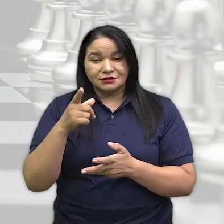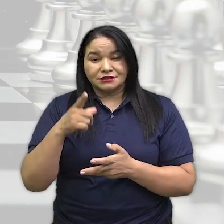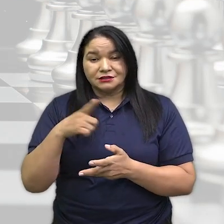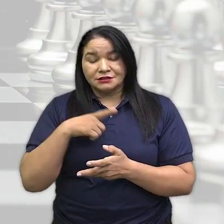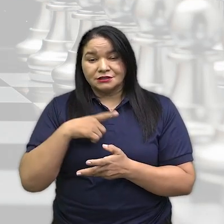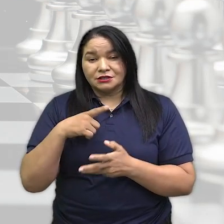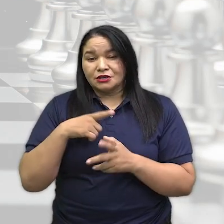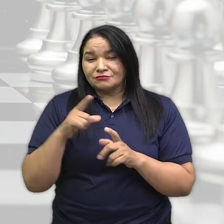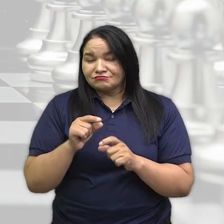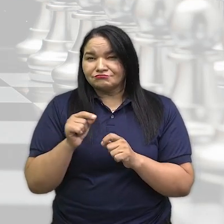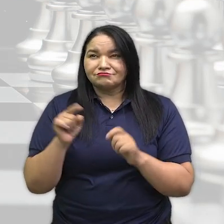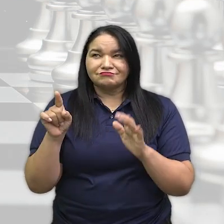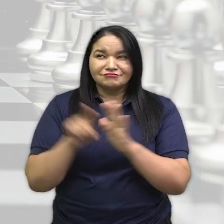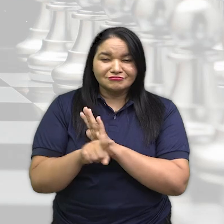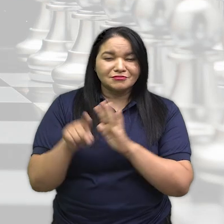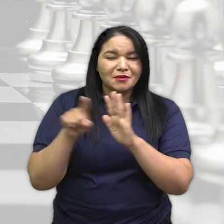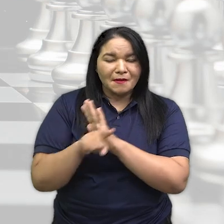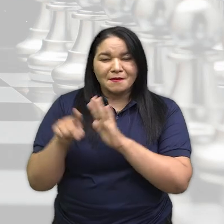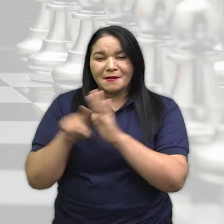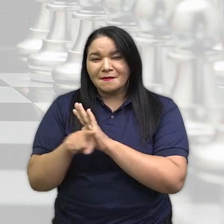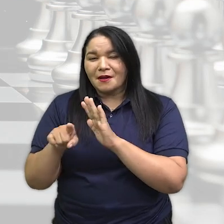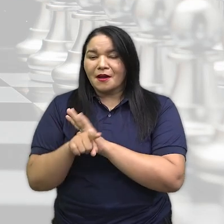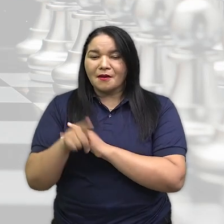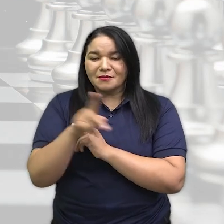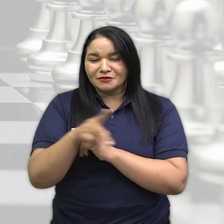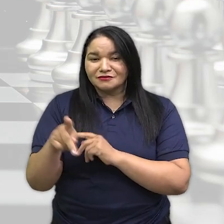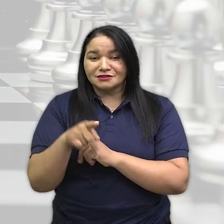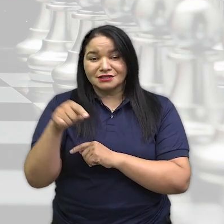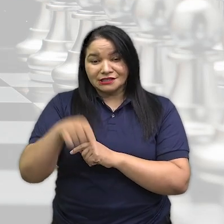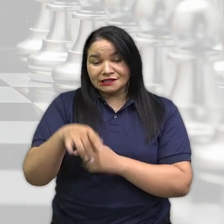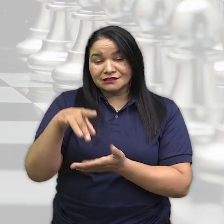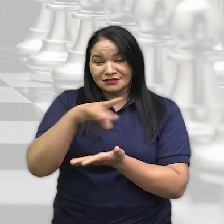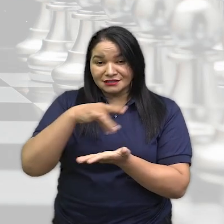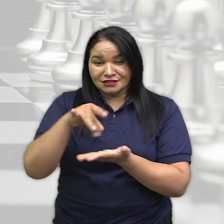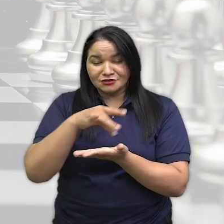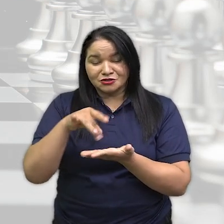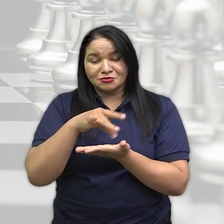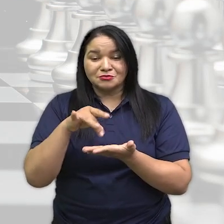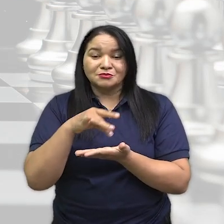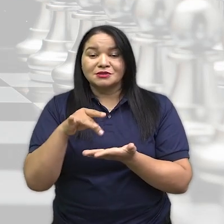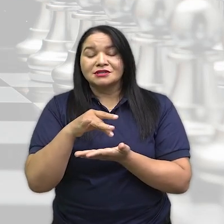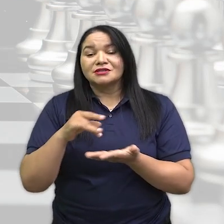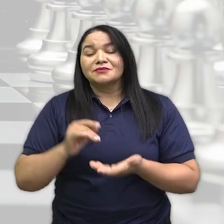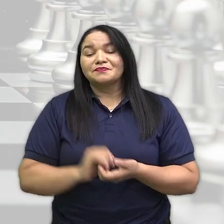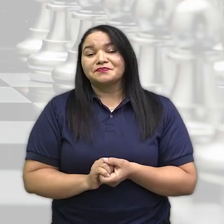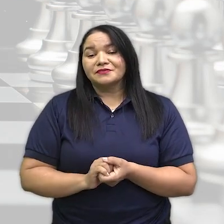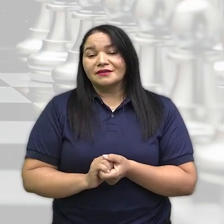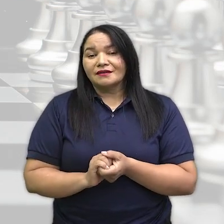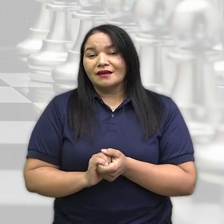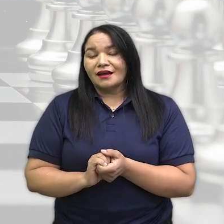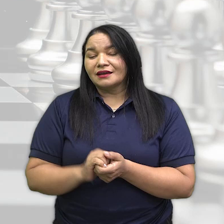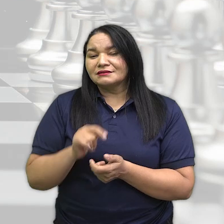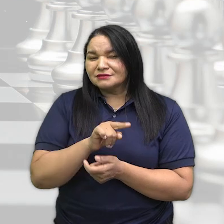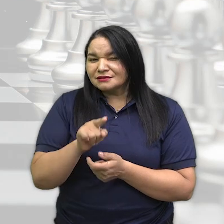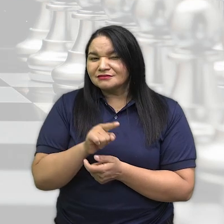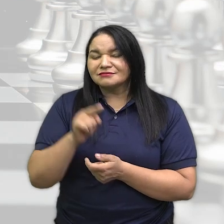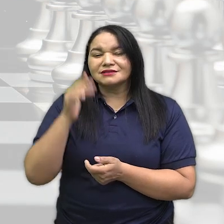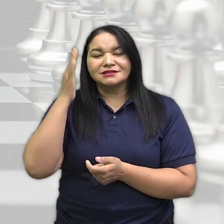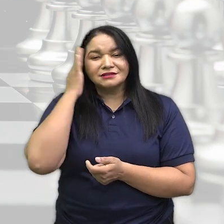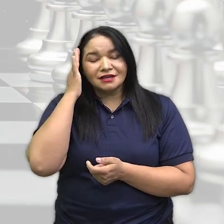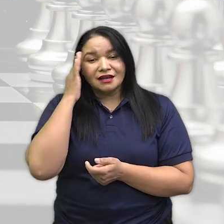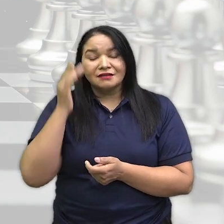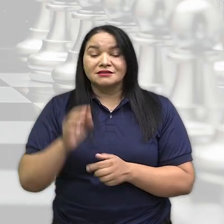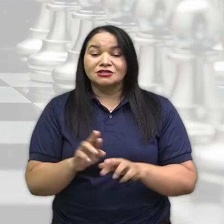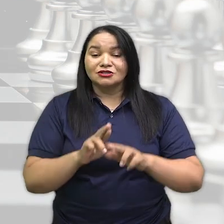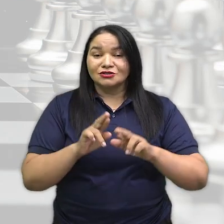uma espécie de enquete onde eu fui perguntar para os professores aqui do Centro de Mídias de Educação do Estado do Amazonas se eles sabem qual